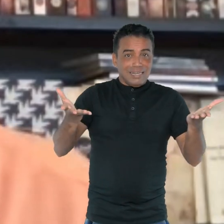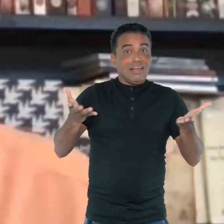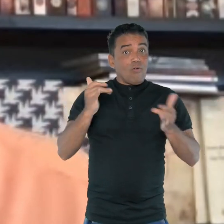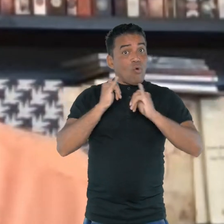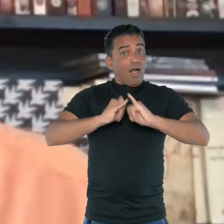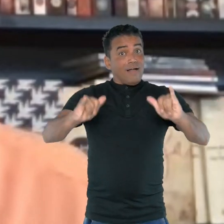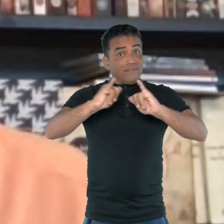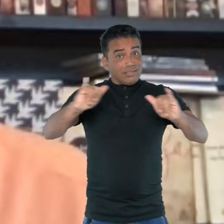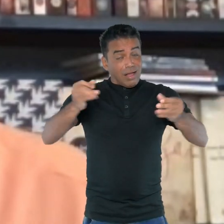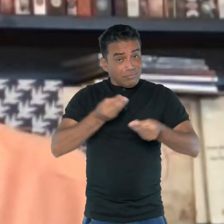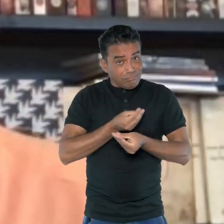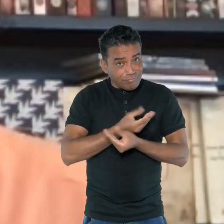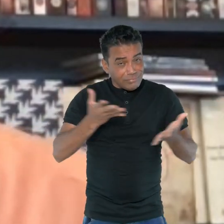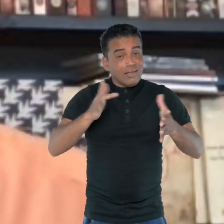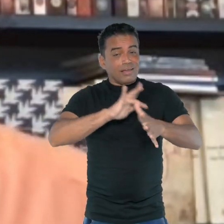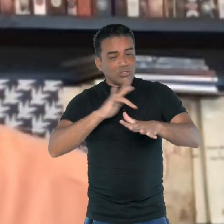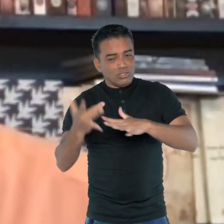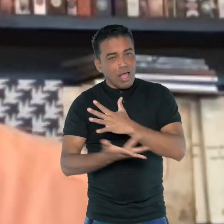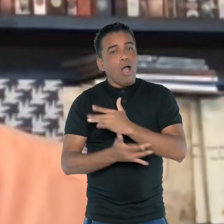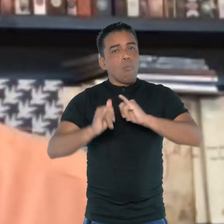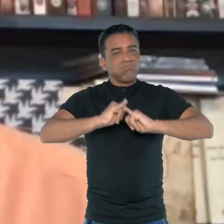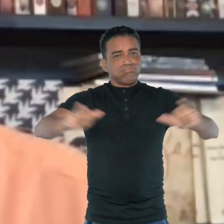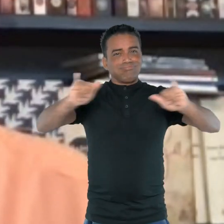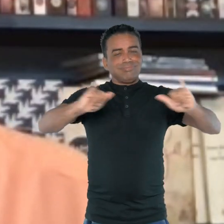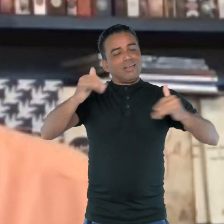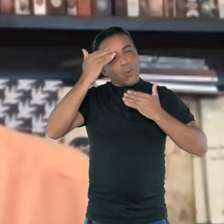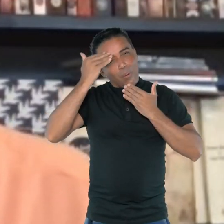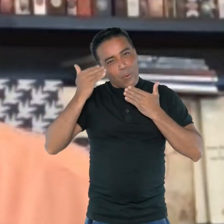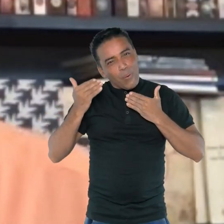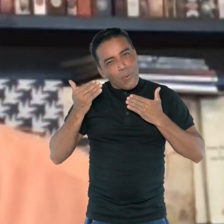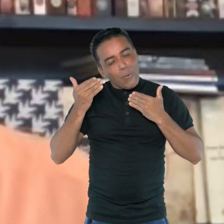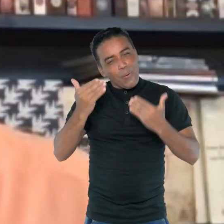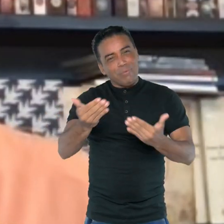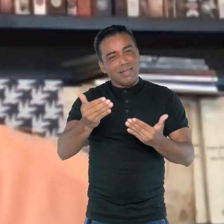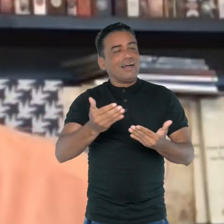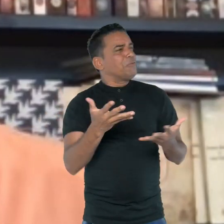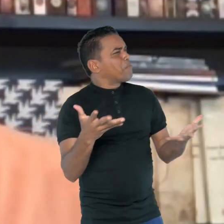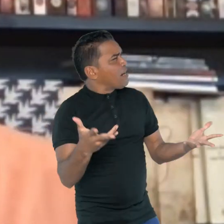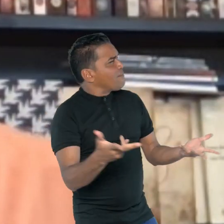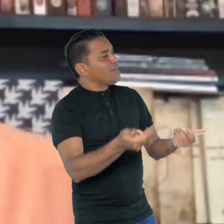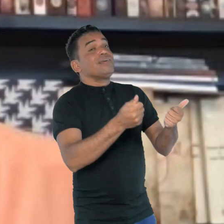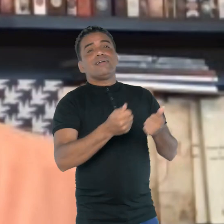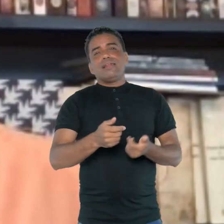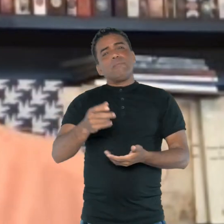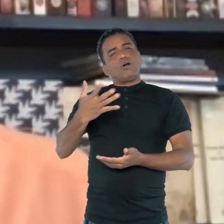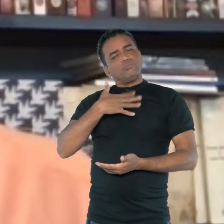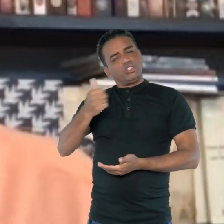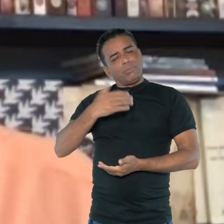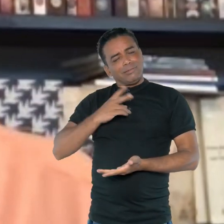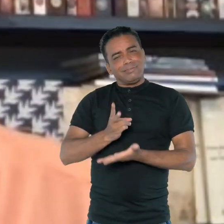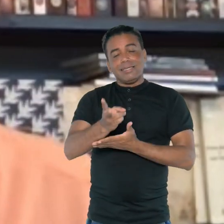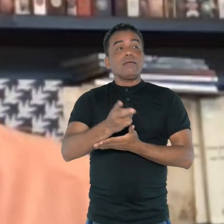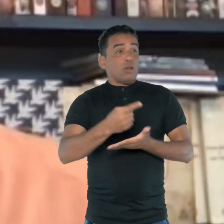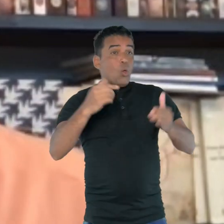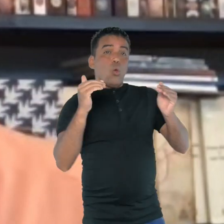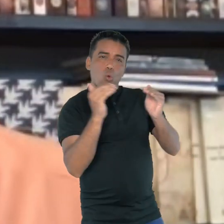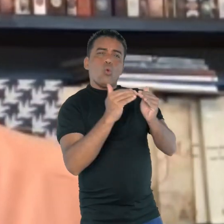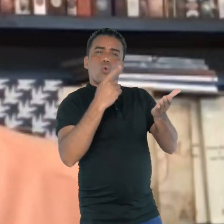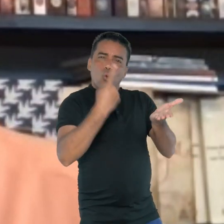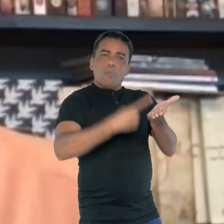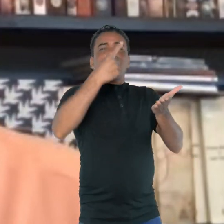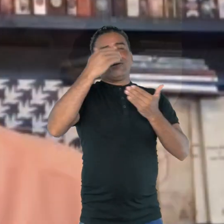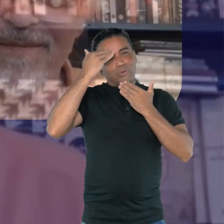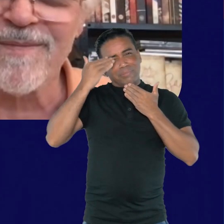e avisar para todo mundo pelas redes sociais. Muito obrigado. Maravilha. Sempre à disposição.